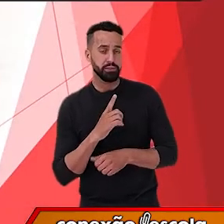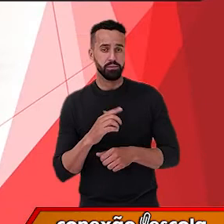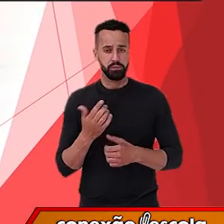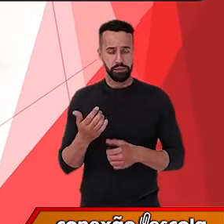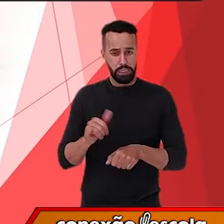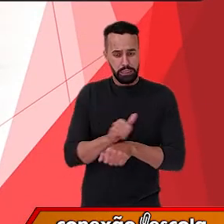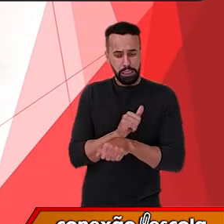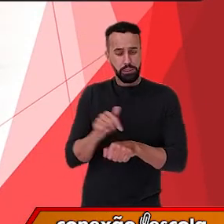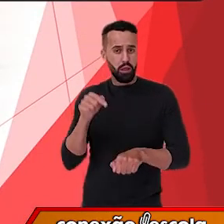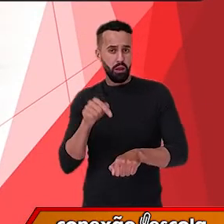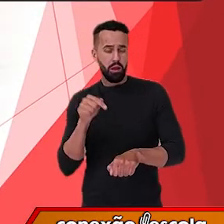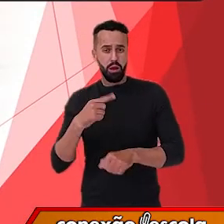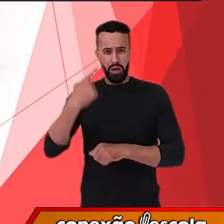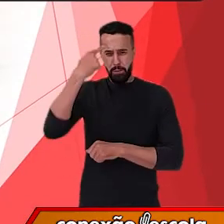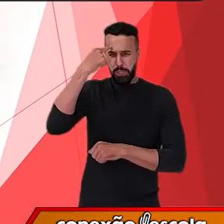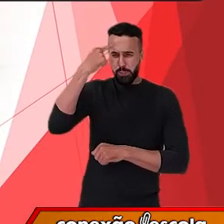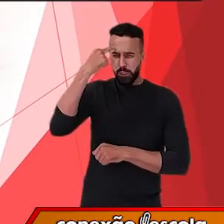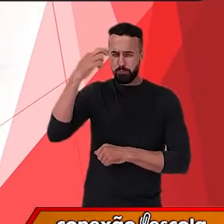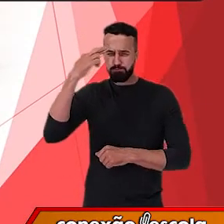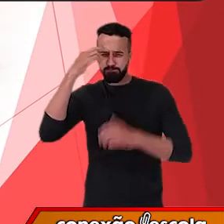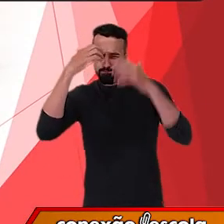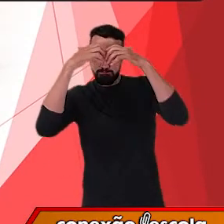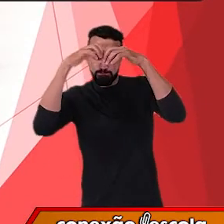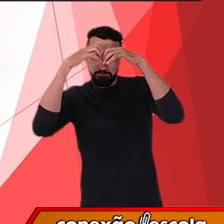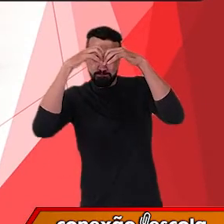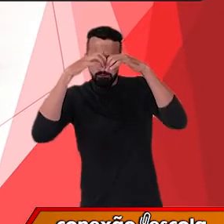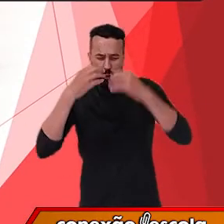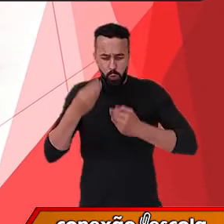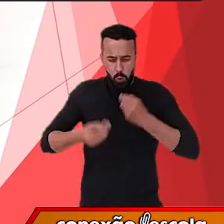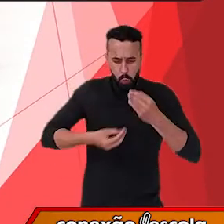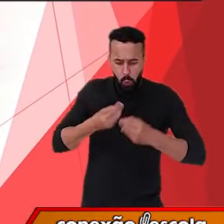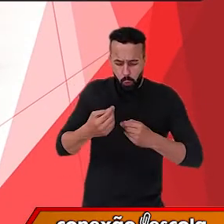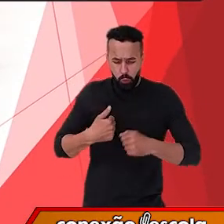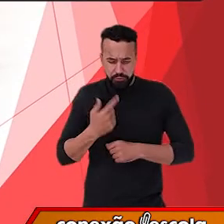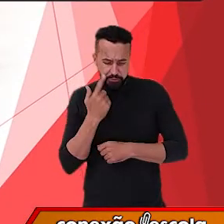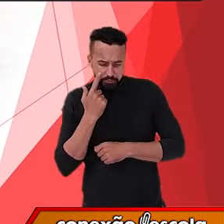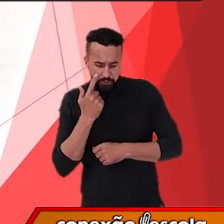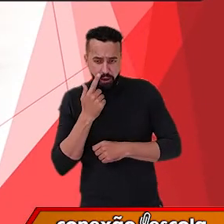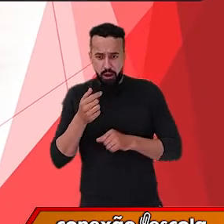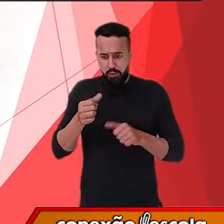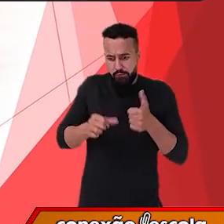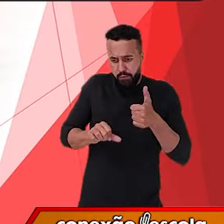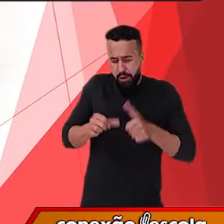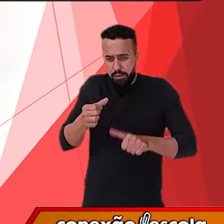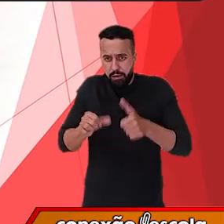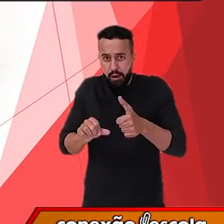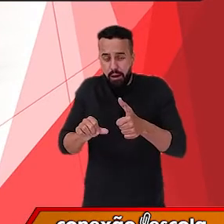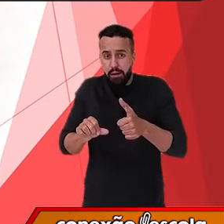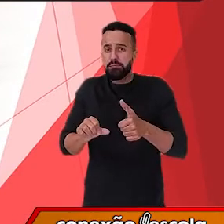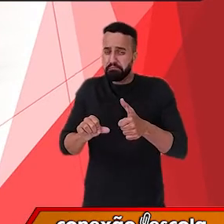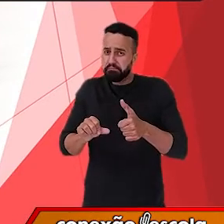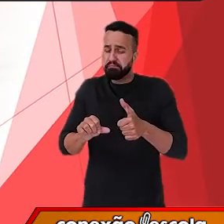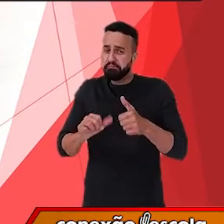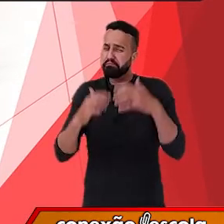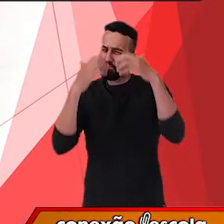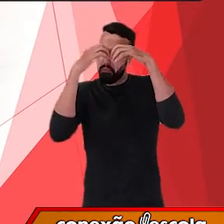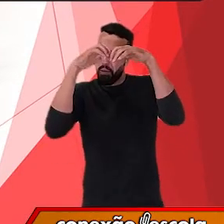que pensar a sua jogada, pensar a situação do jogo que envolve todos os outros jogadores